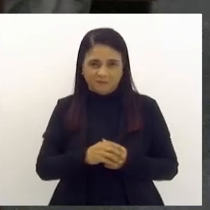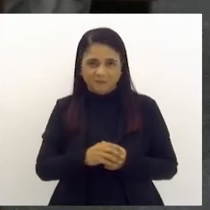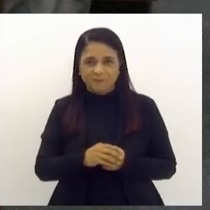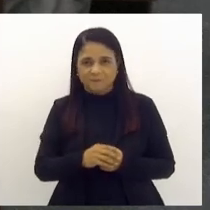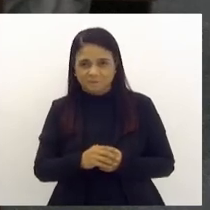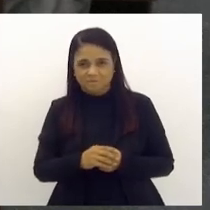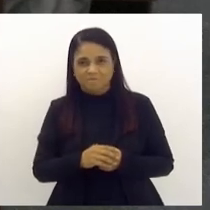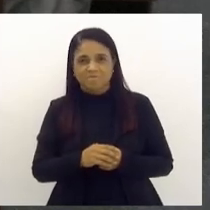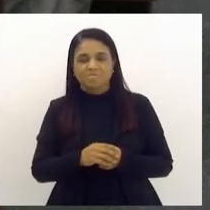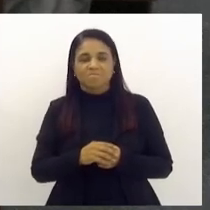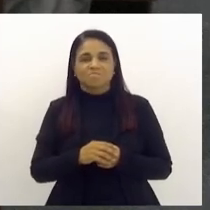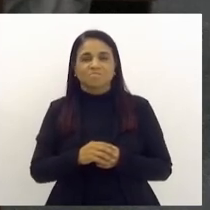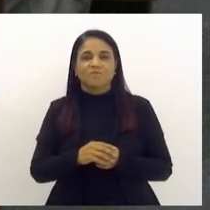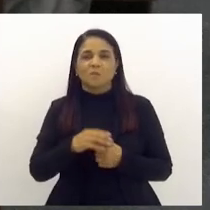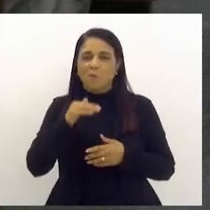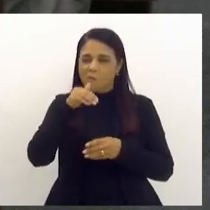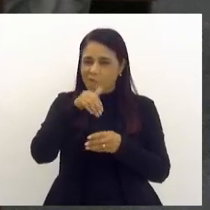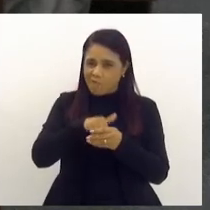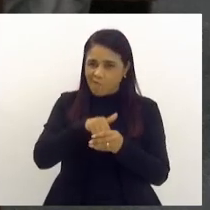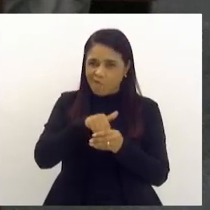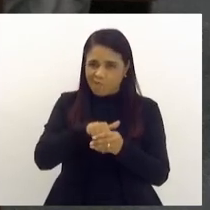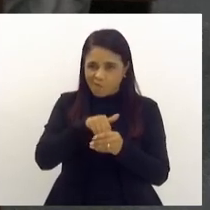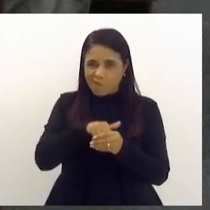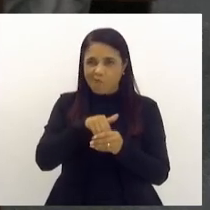feijão, então o nosso voto é